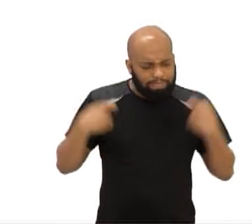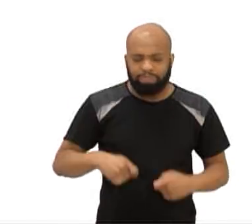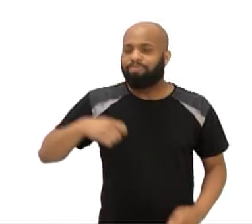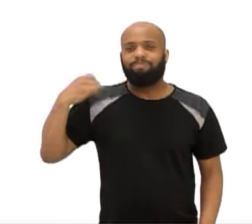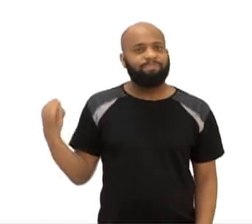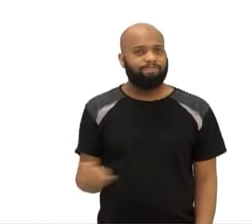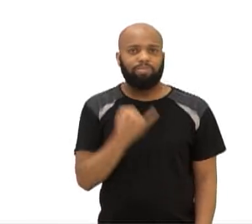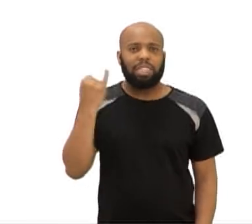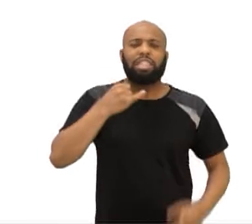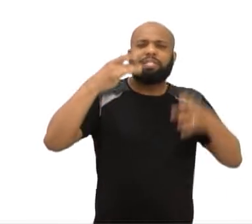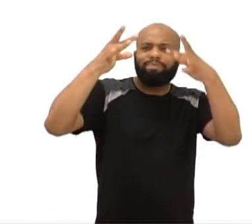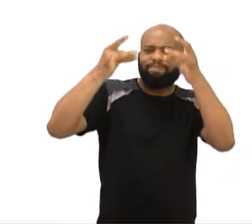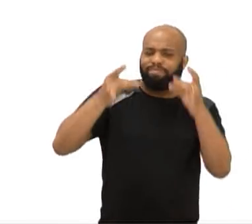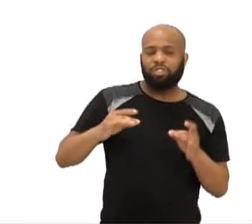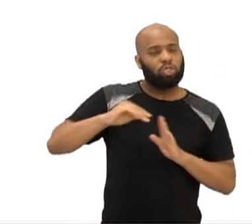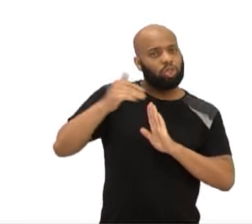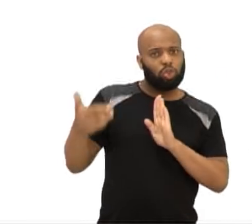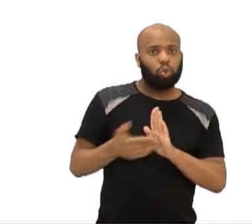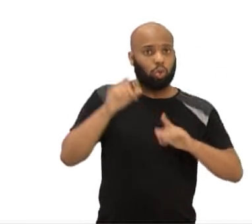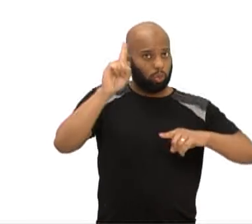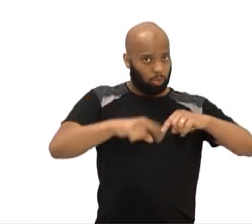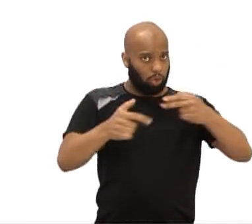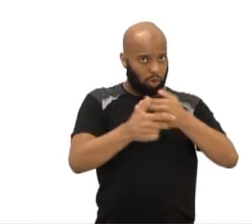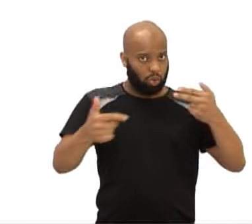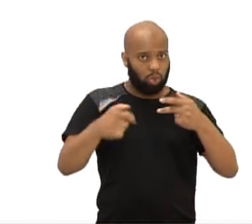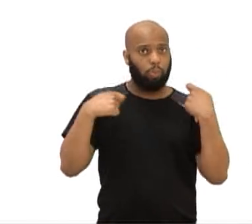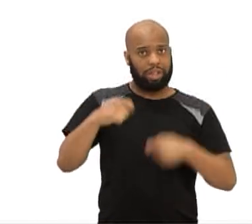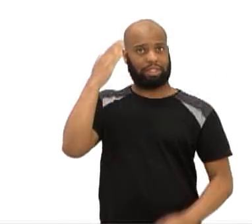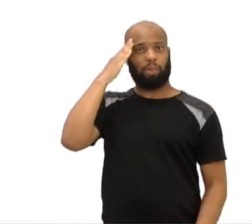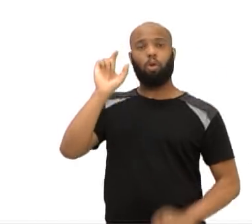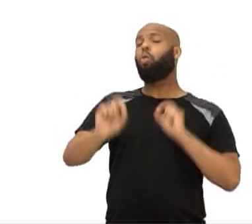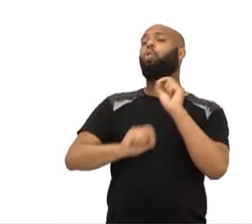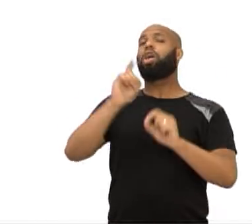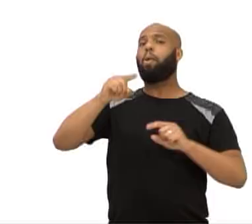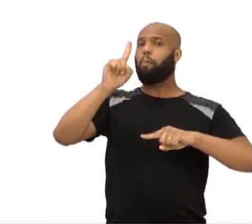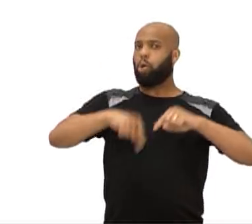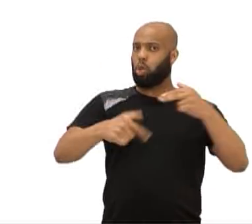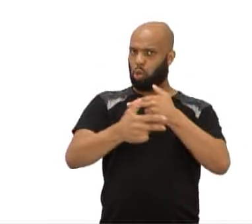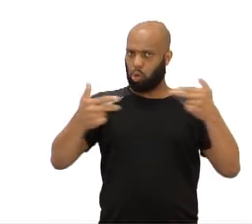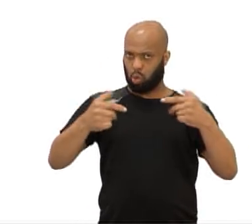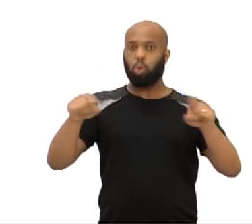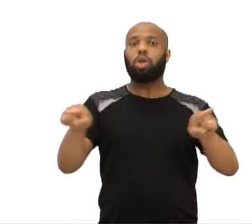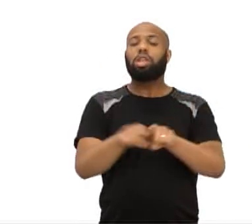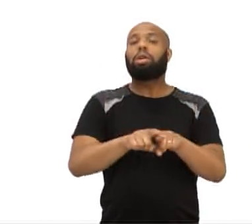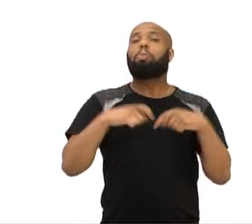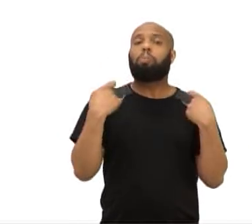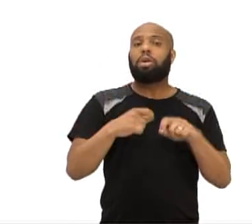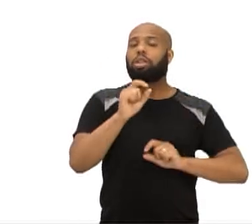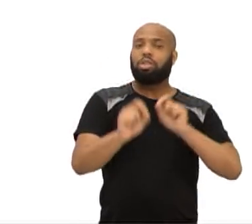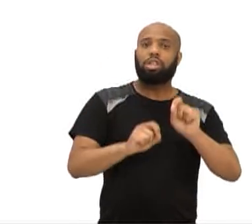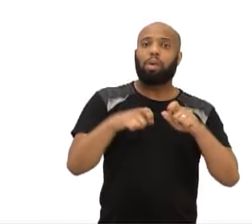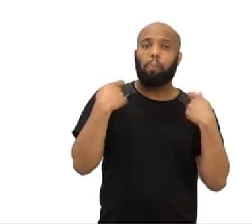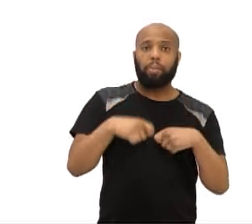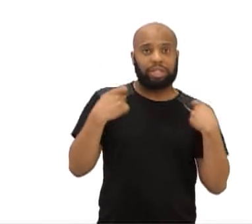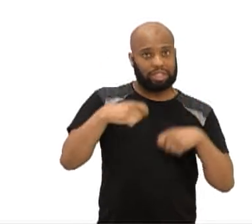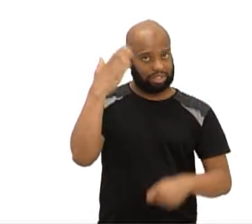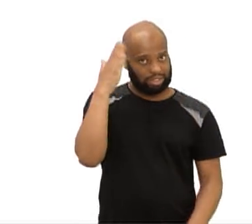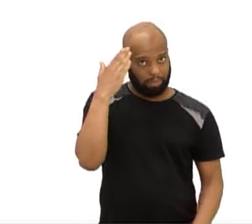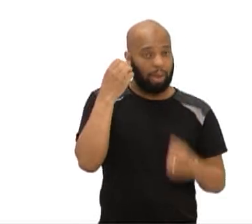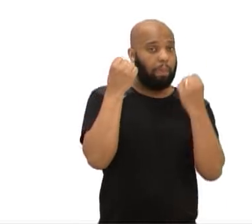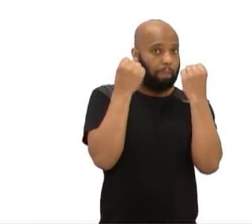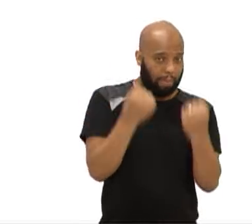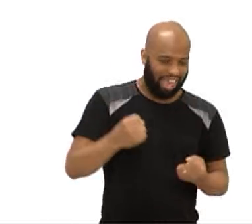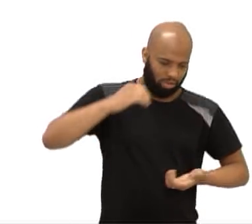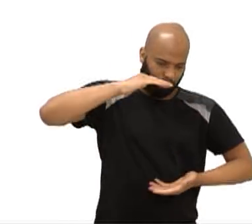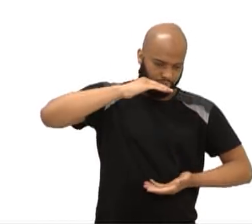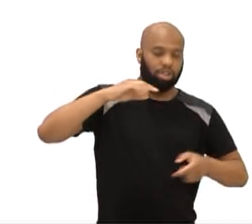essencial a descrição do produto. Então, eu tenho que saber qual é o produto. Além disso, eu tenho que ter o quê? O peso e